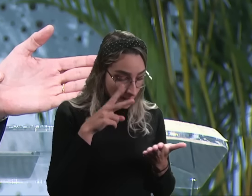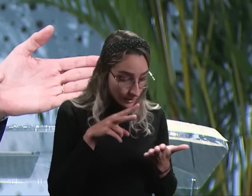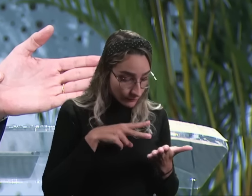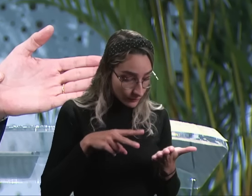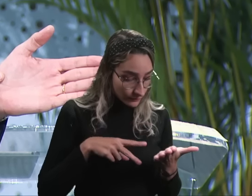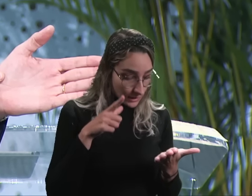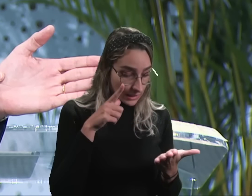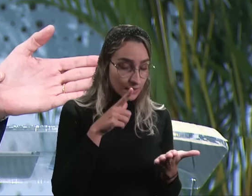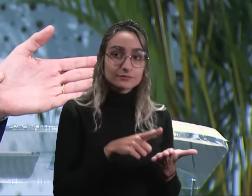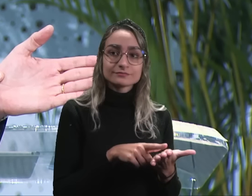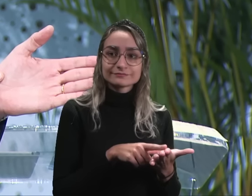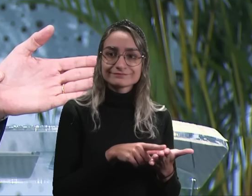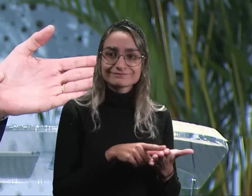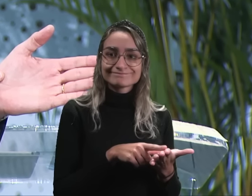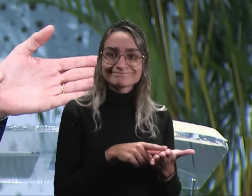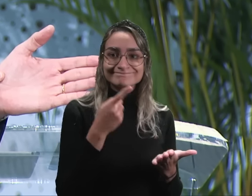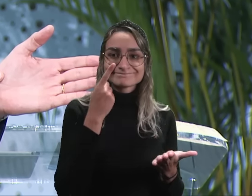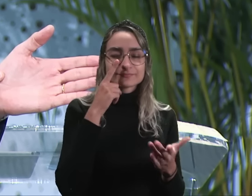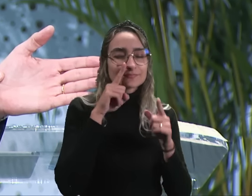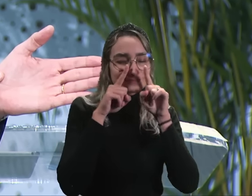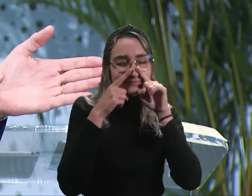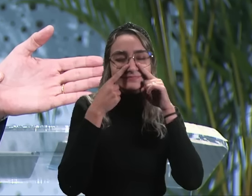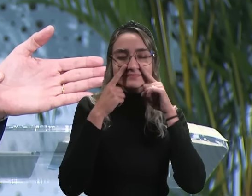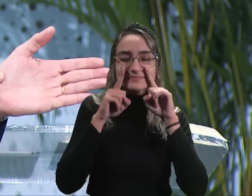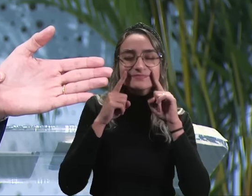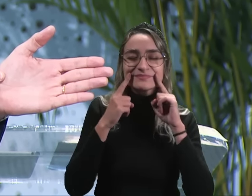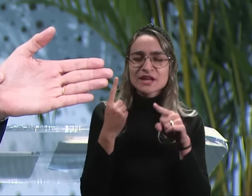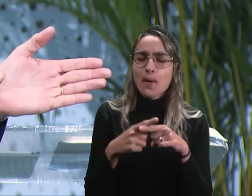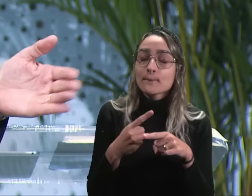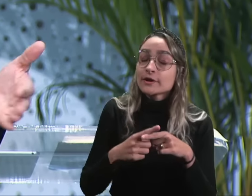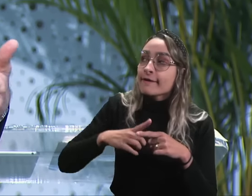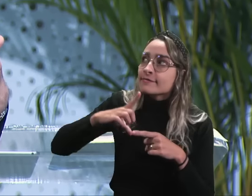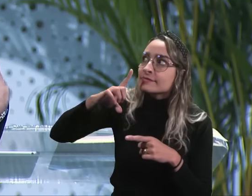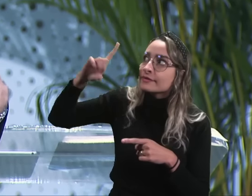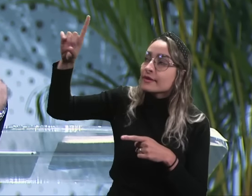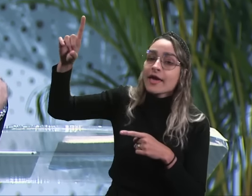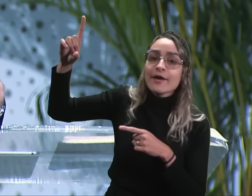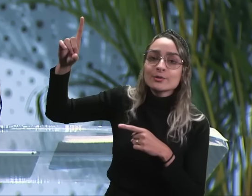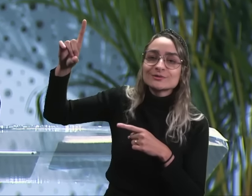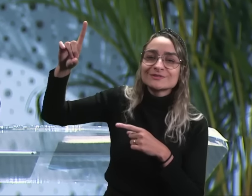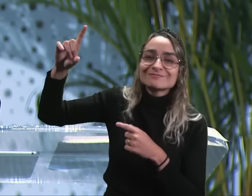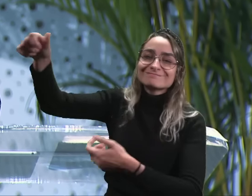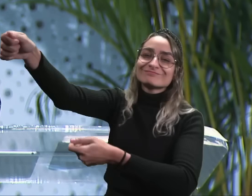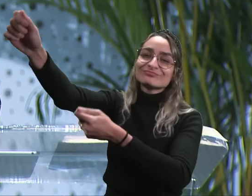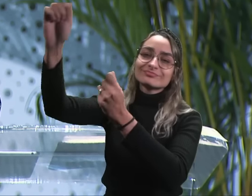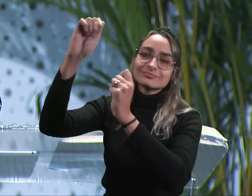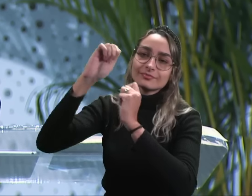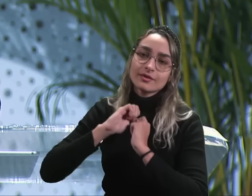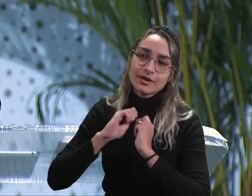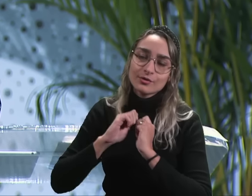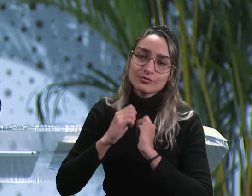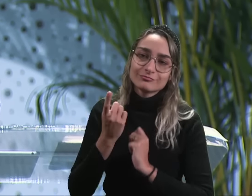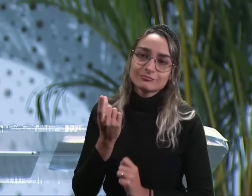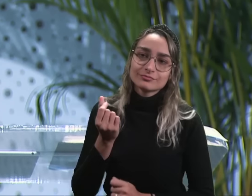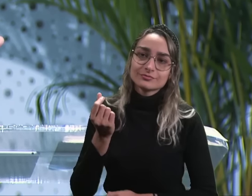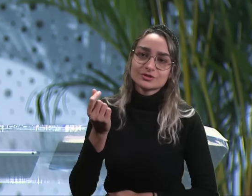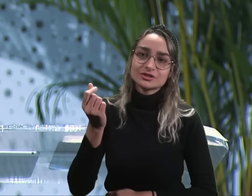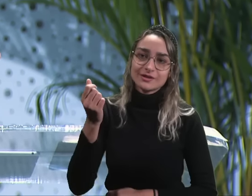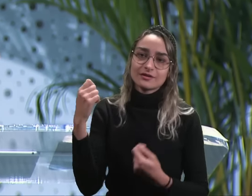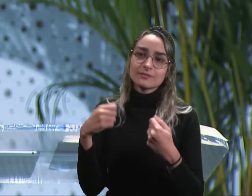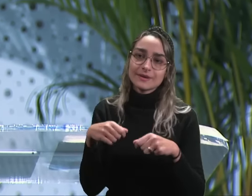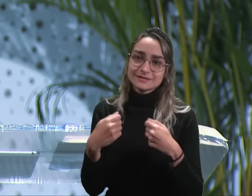fé Deus proveu beit começou a escrever aquele livro do sábado e